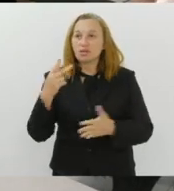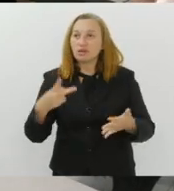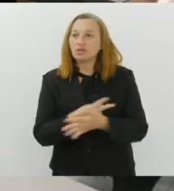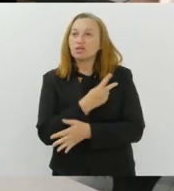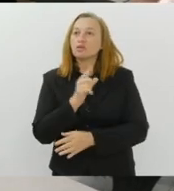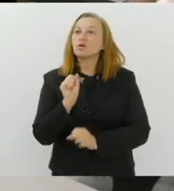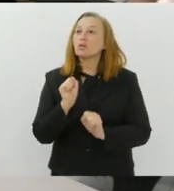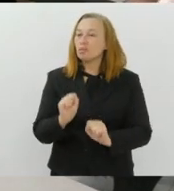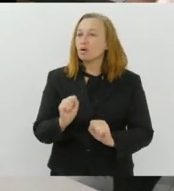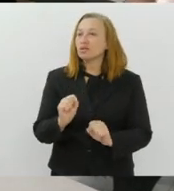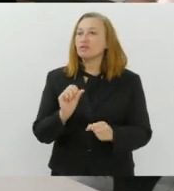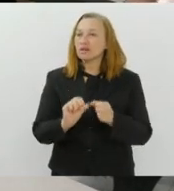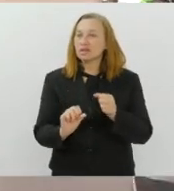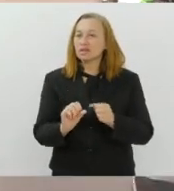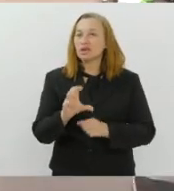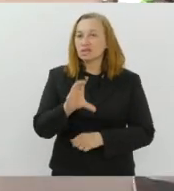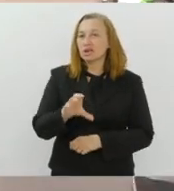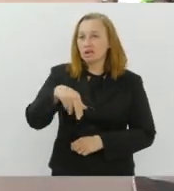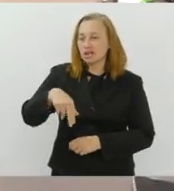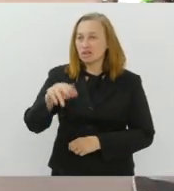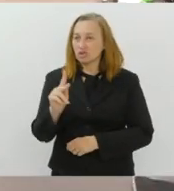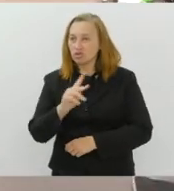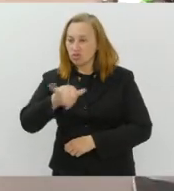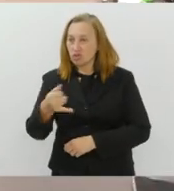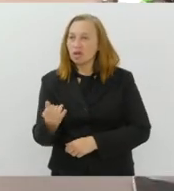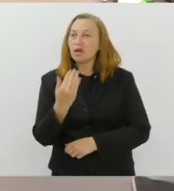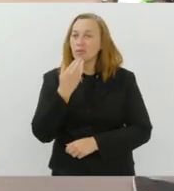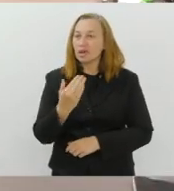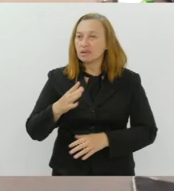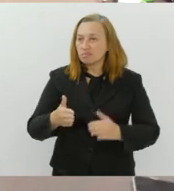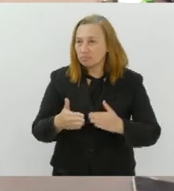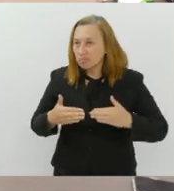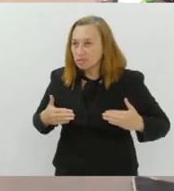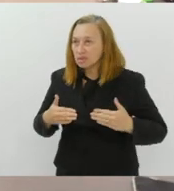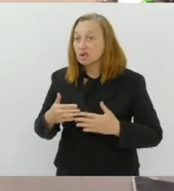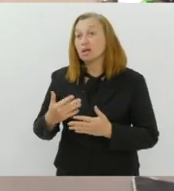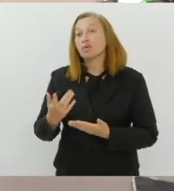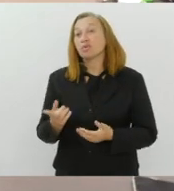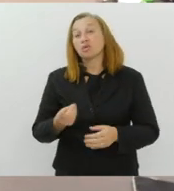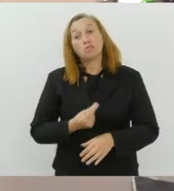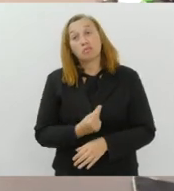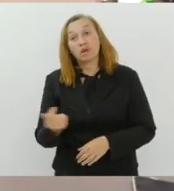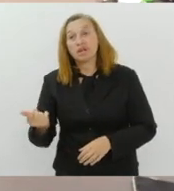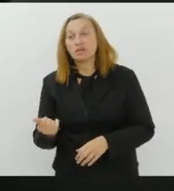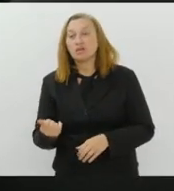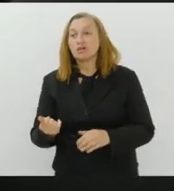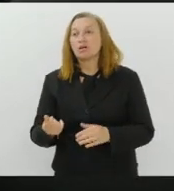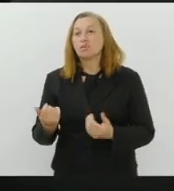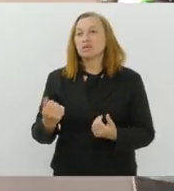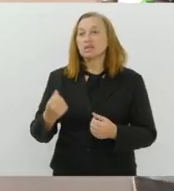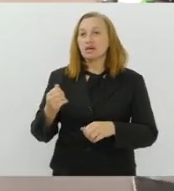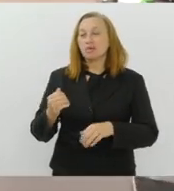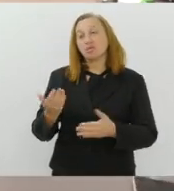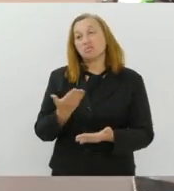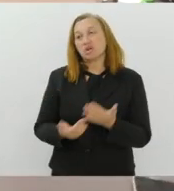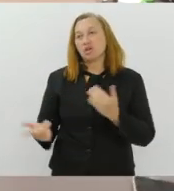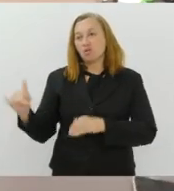pode fazer pelo CNJ, e peço licença para me retirar para ver se eu não perco o voo. Perfeito. Muito obrigado, doutor Guilherme. Muito